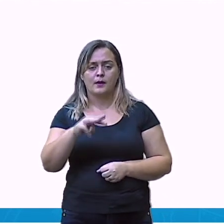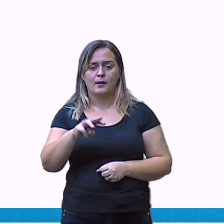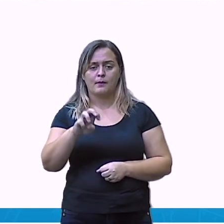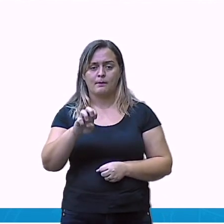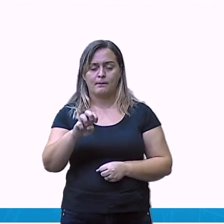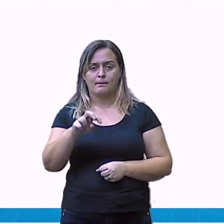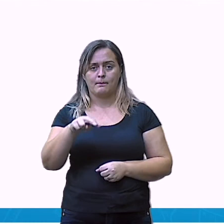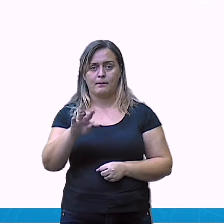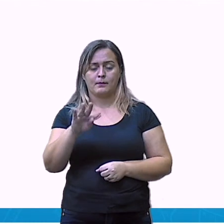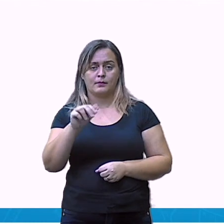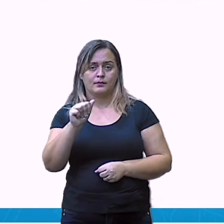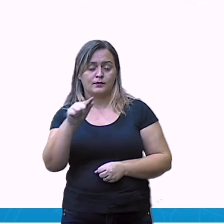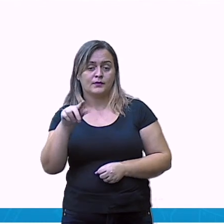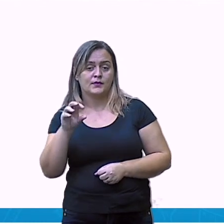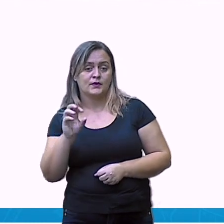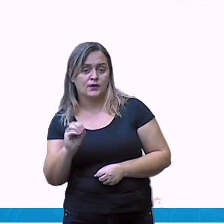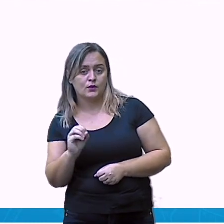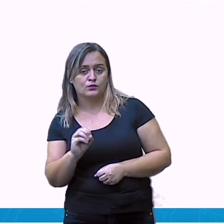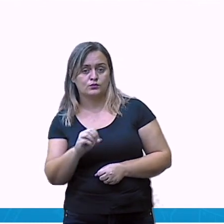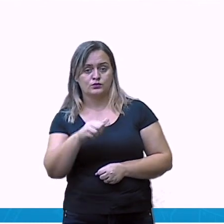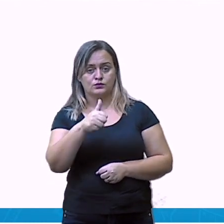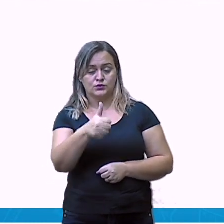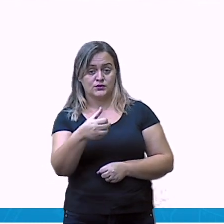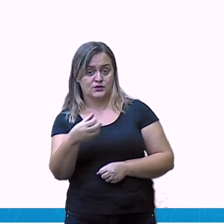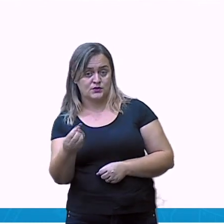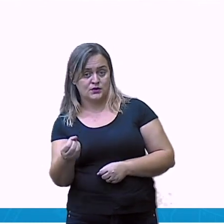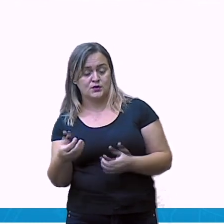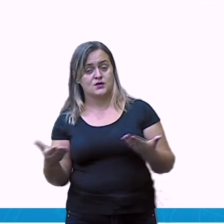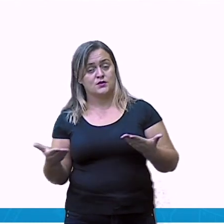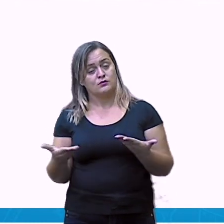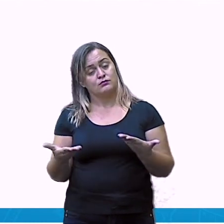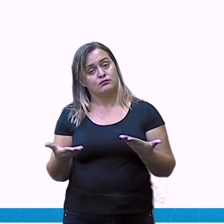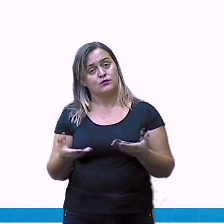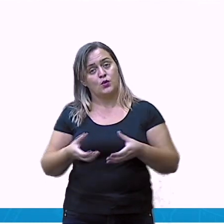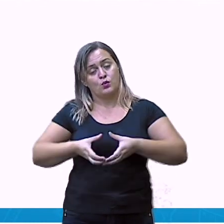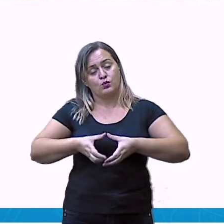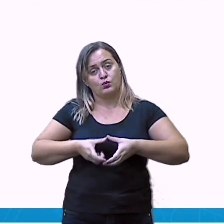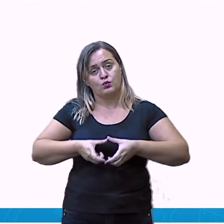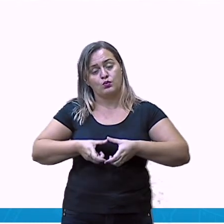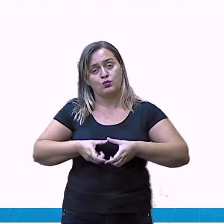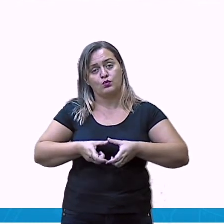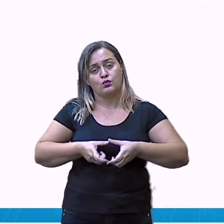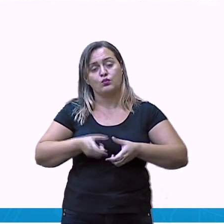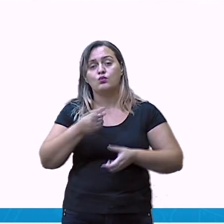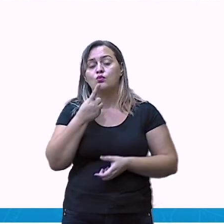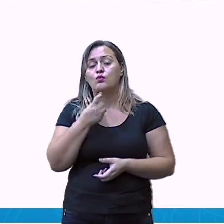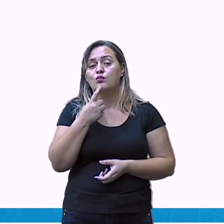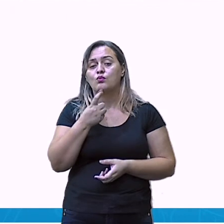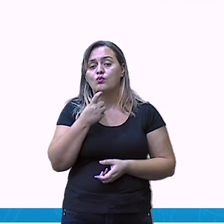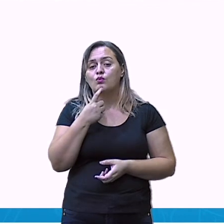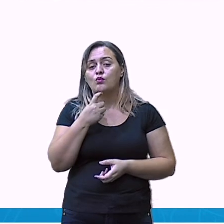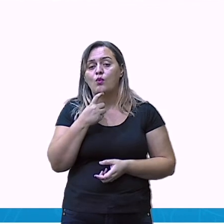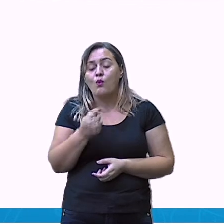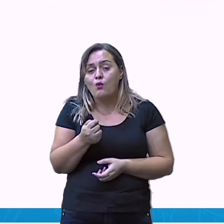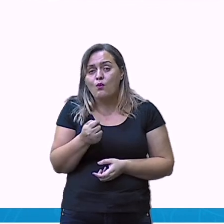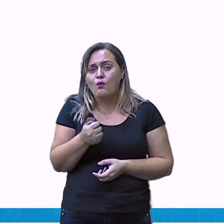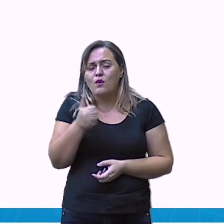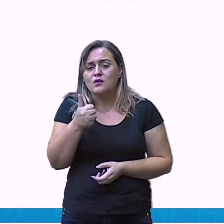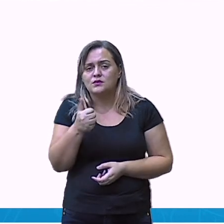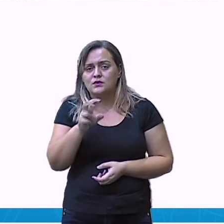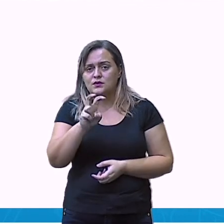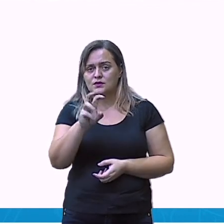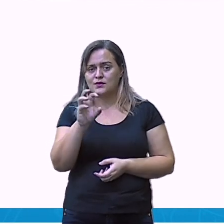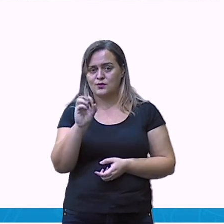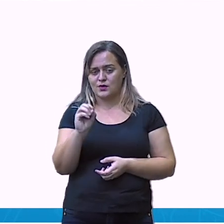aqui até quase chegando no 50, certo? Agora, com